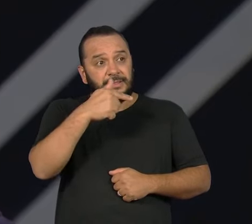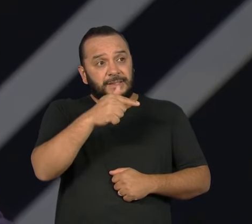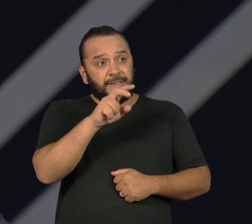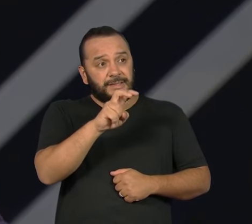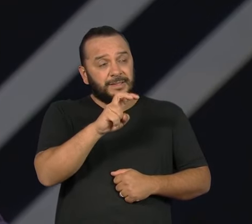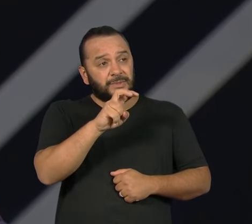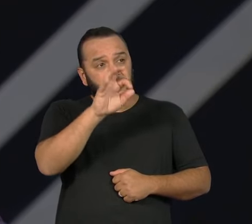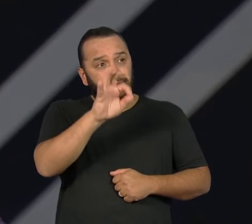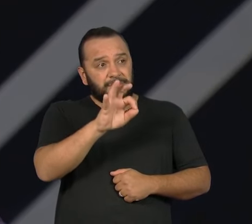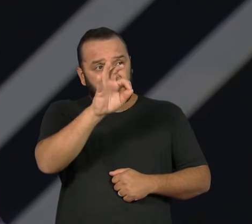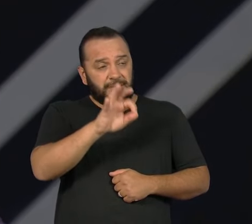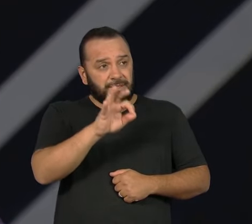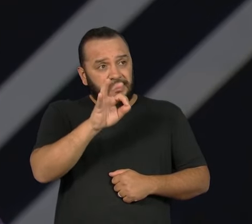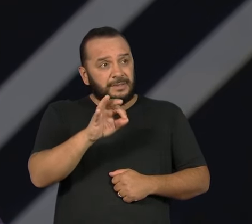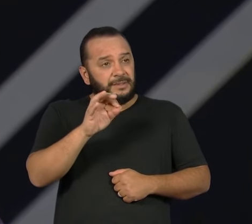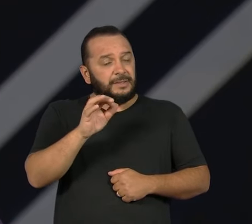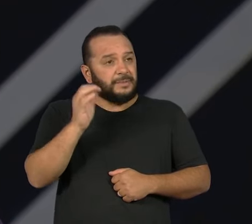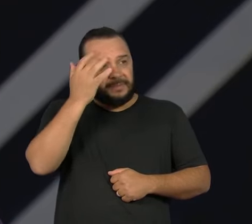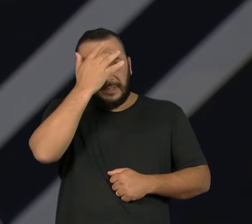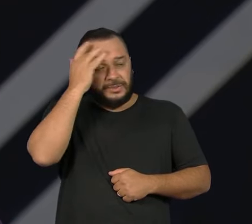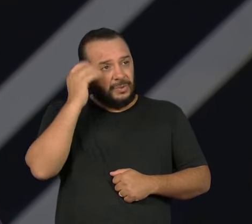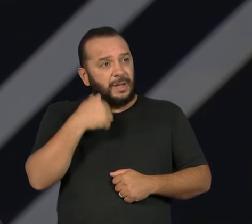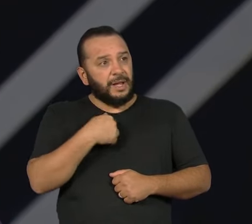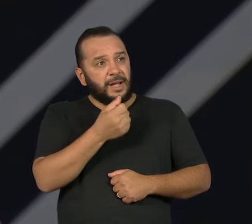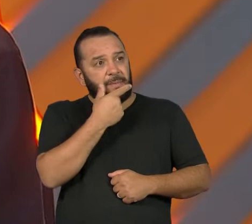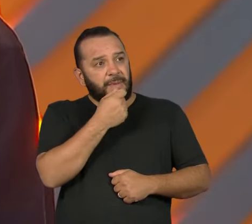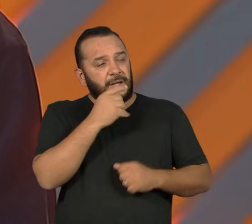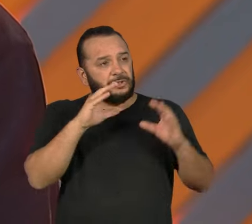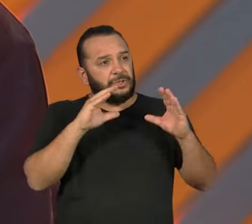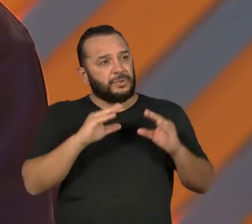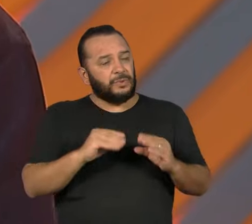75% dos pacientes que você entrou não tomaram o remédio da noite da dor.